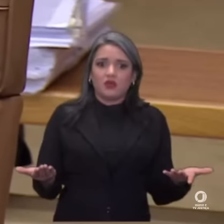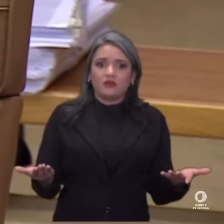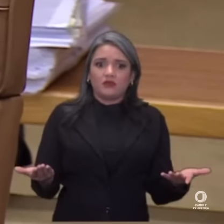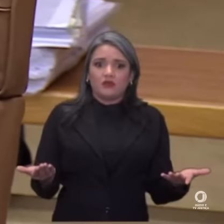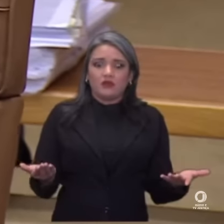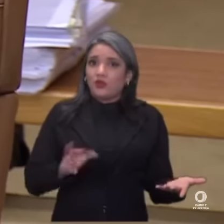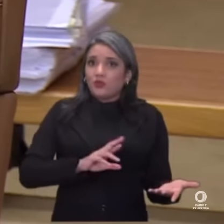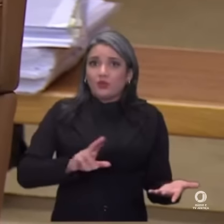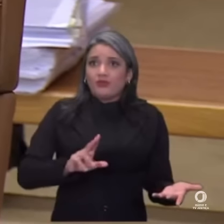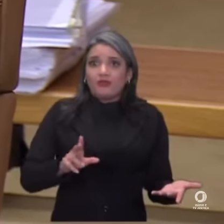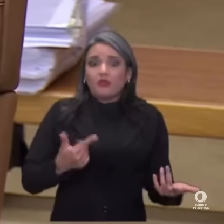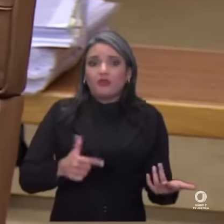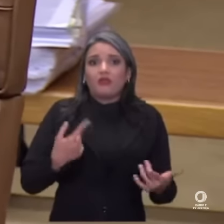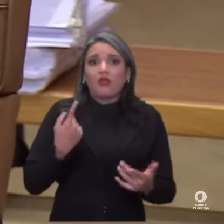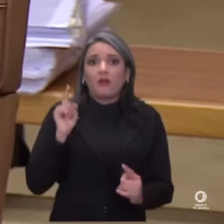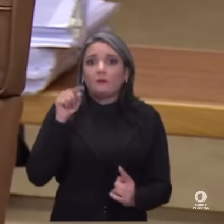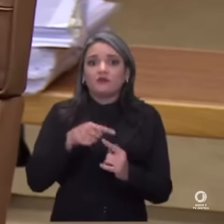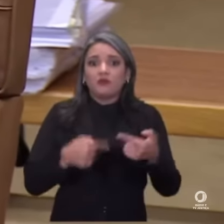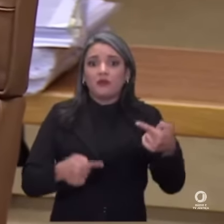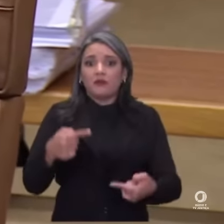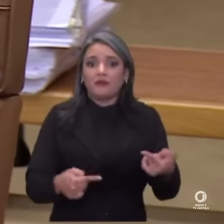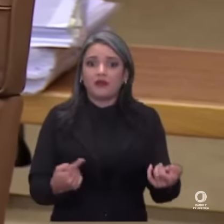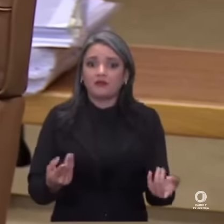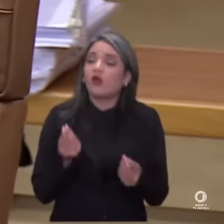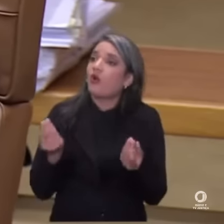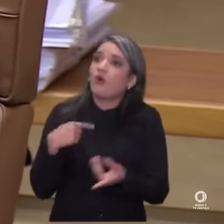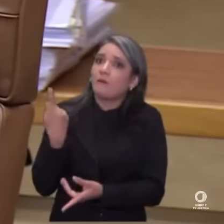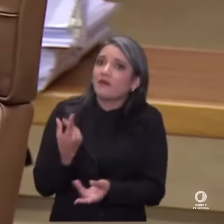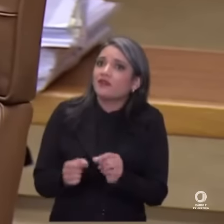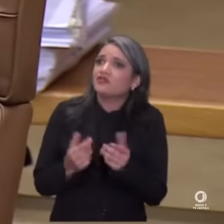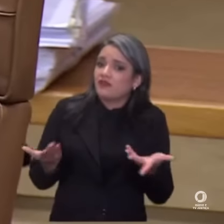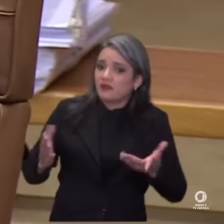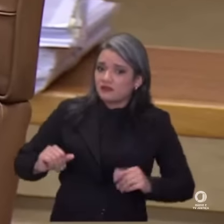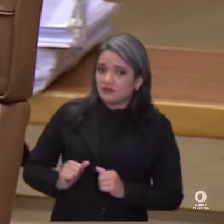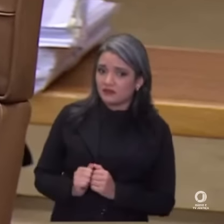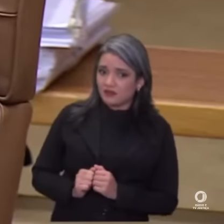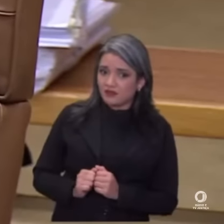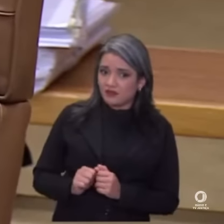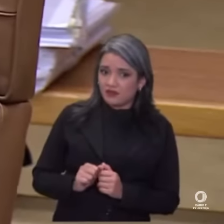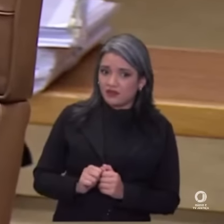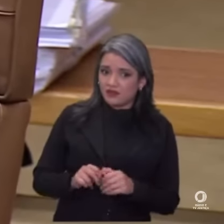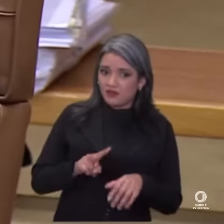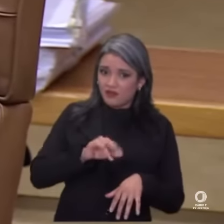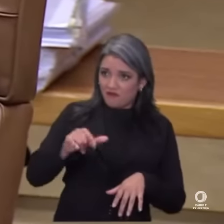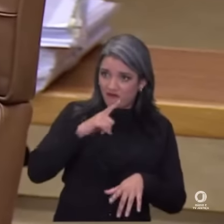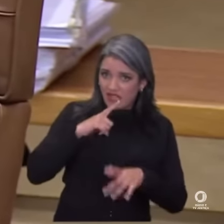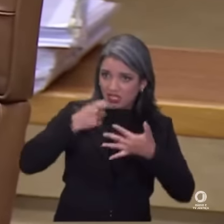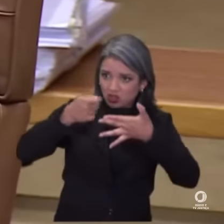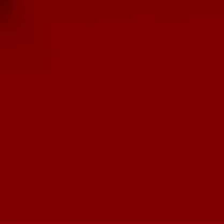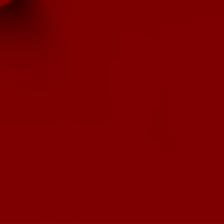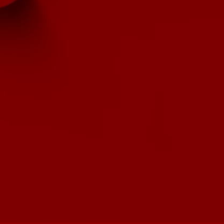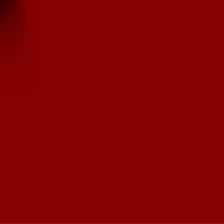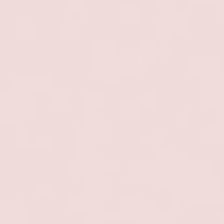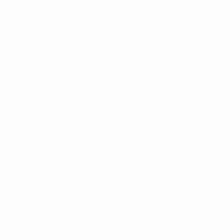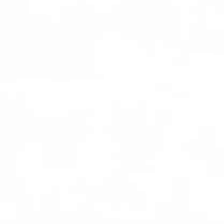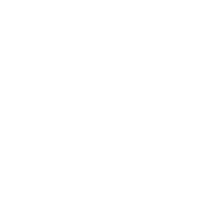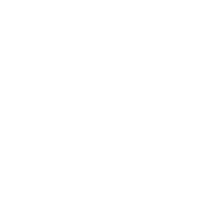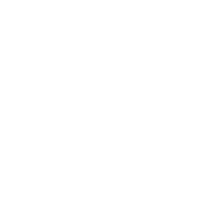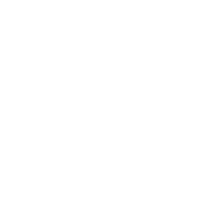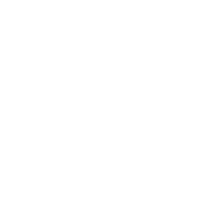pré-questionamento. E se não tem pré-questionamento, como é que nós fazemos? Nós vamos rasgar décadas de jurisprudência do Supremo?